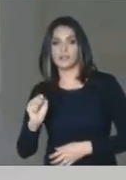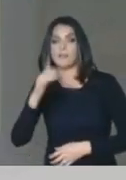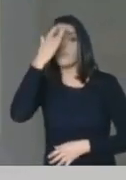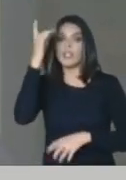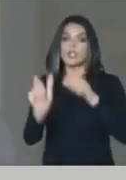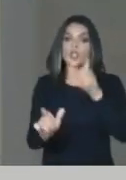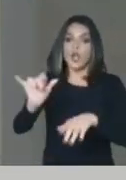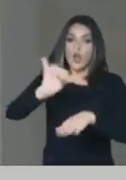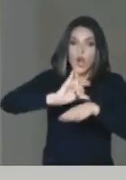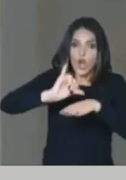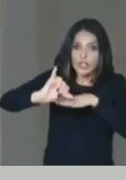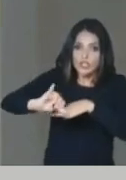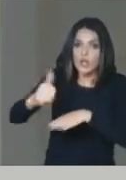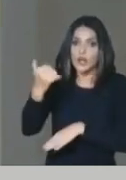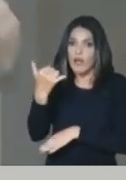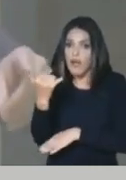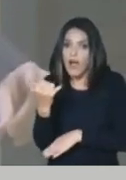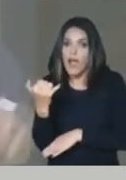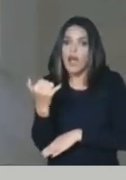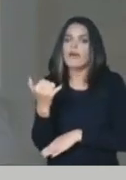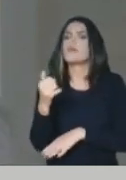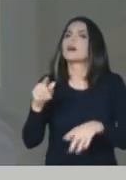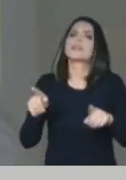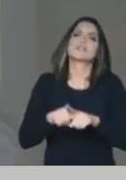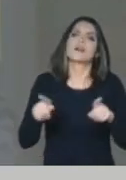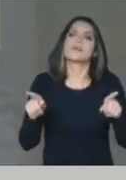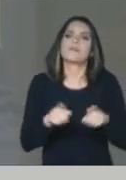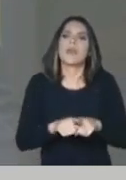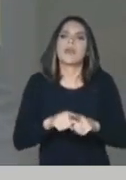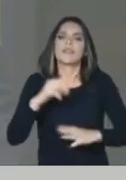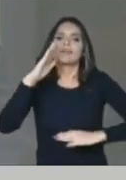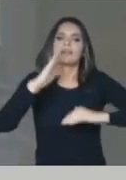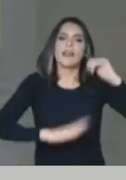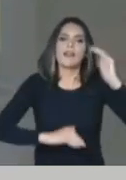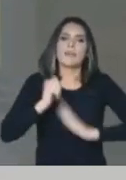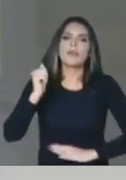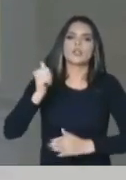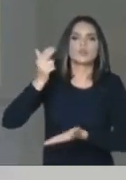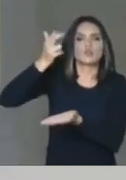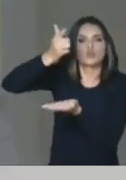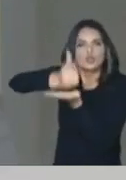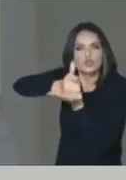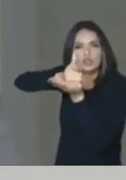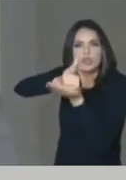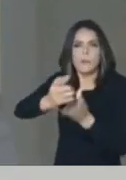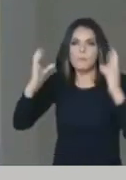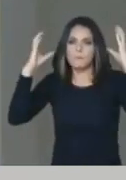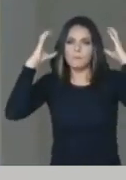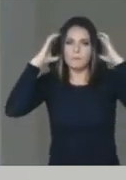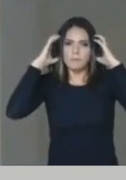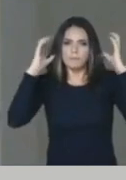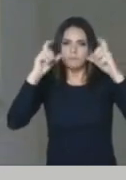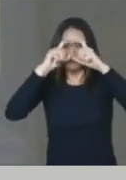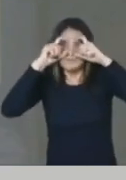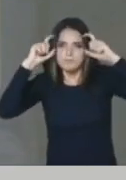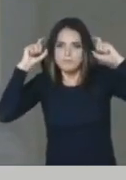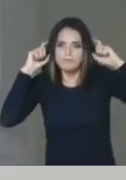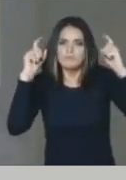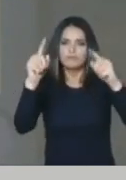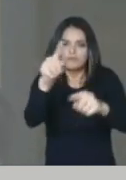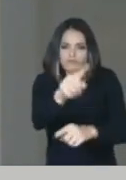hoje, para se locomover, para se deslocar, tem que ter o seu armamento